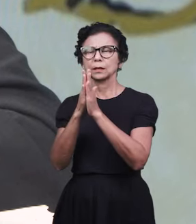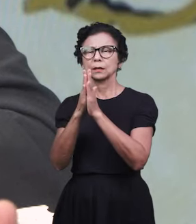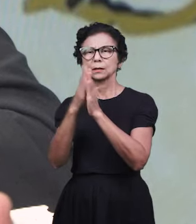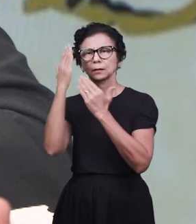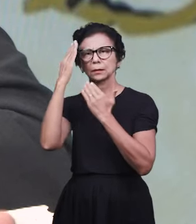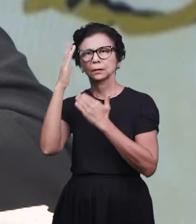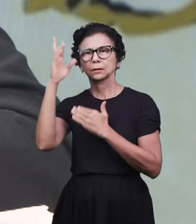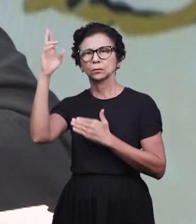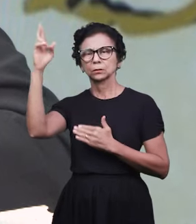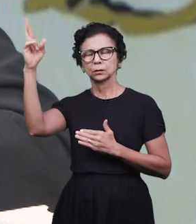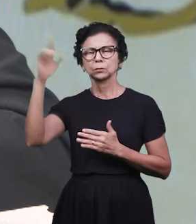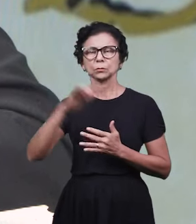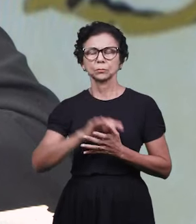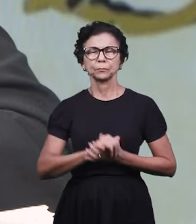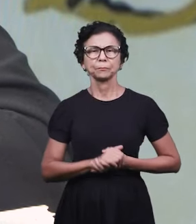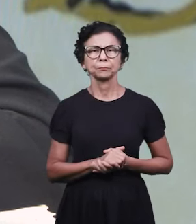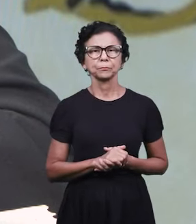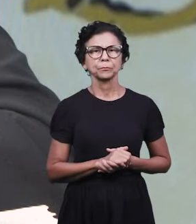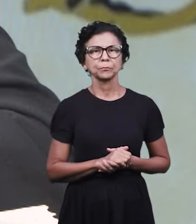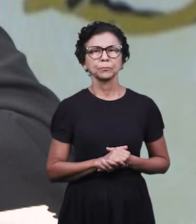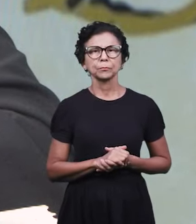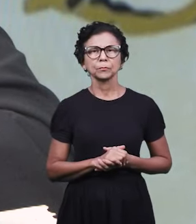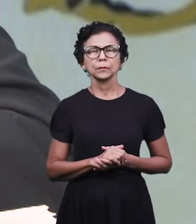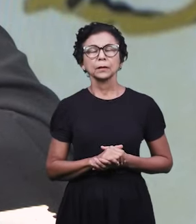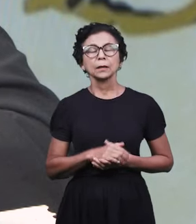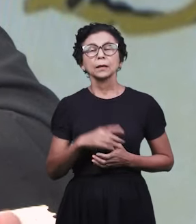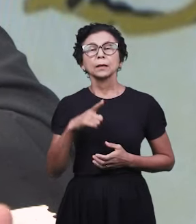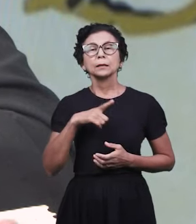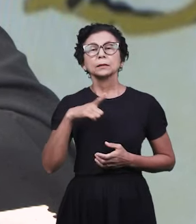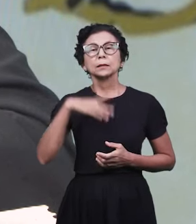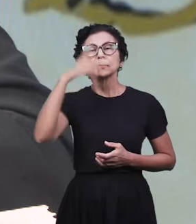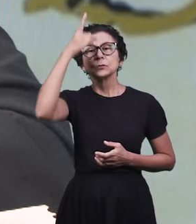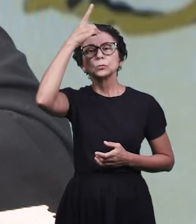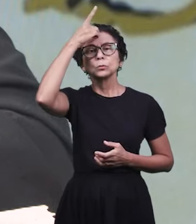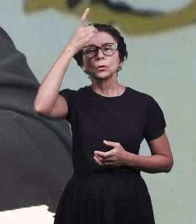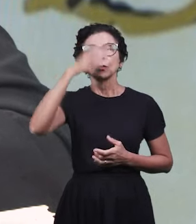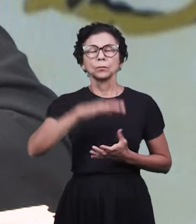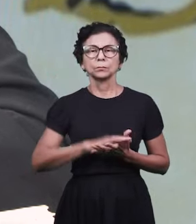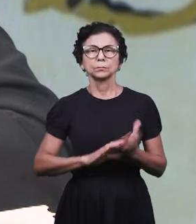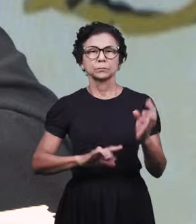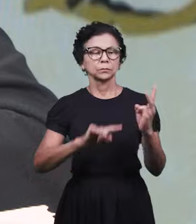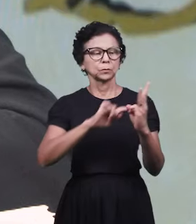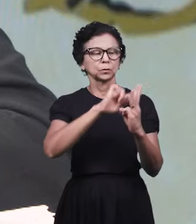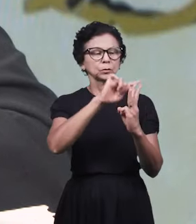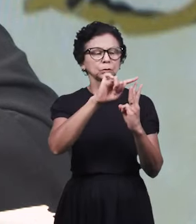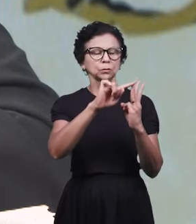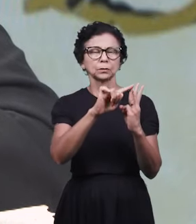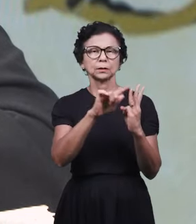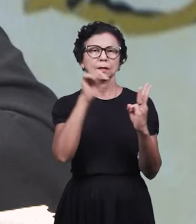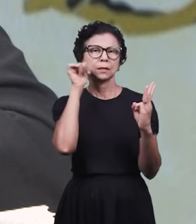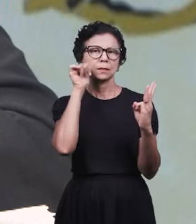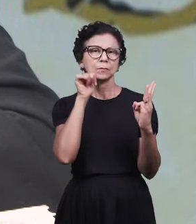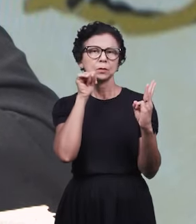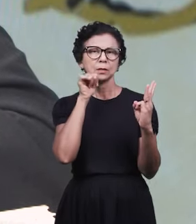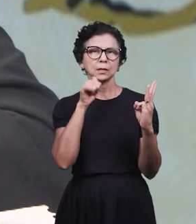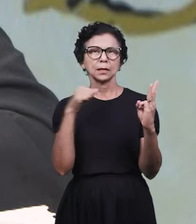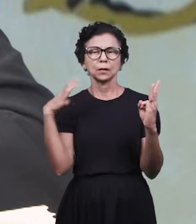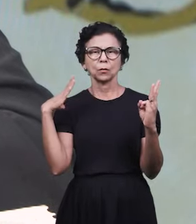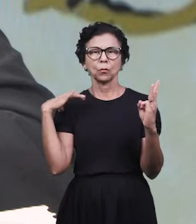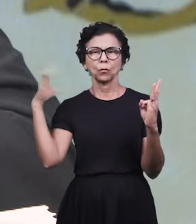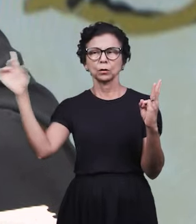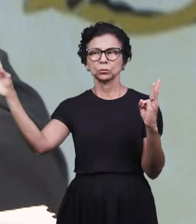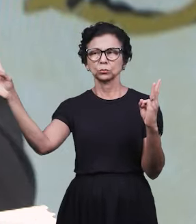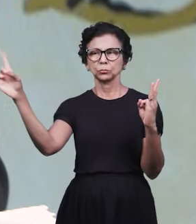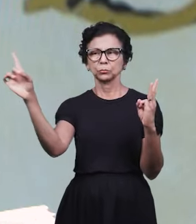anjo ele ia ao encontro de 3 irmãs. E uma delas não estava na igreja, ao contrário até, né? Uma irmã